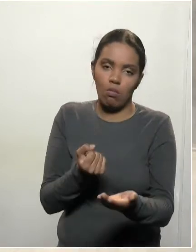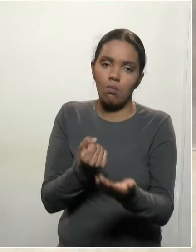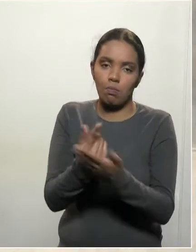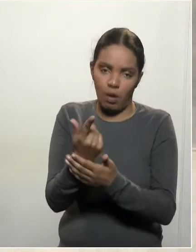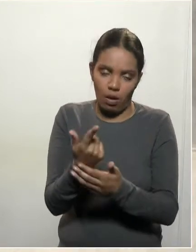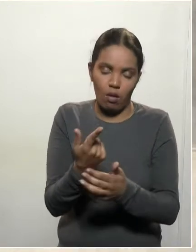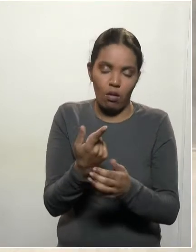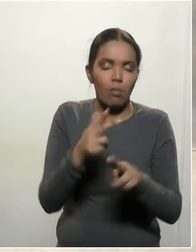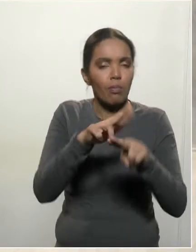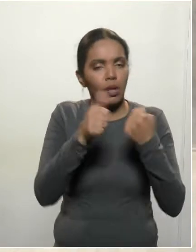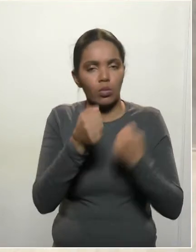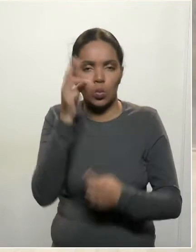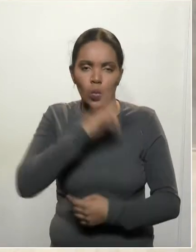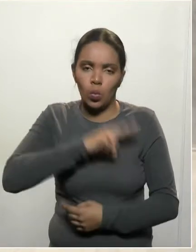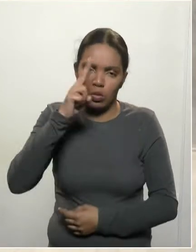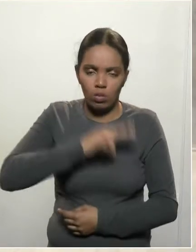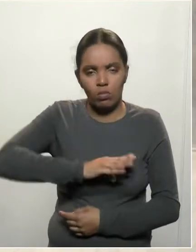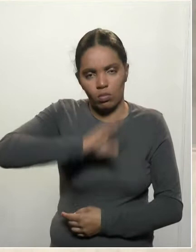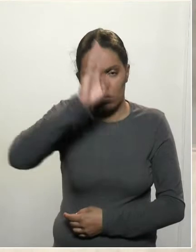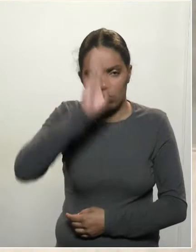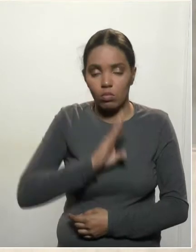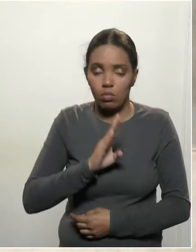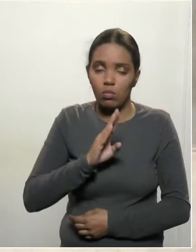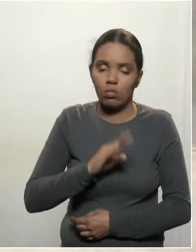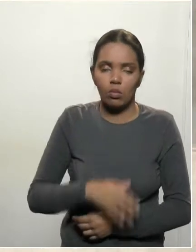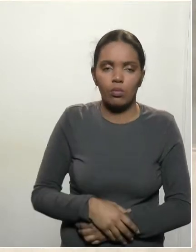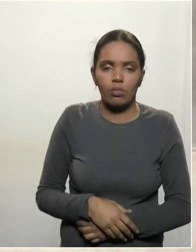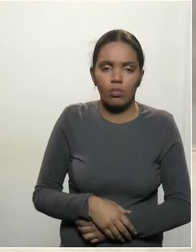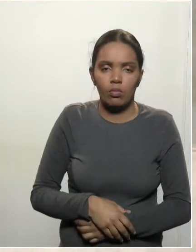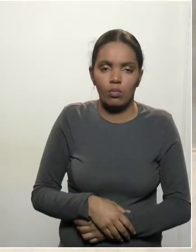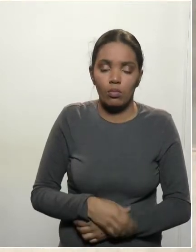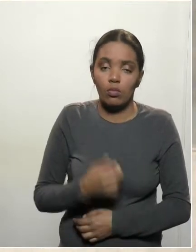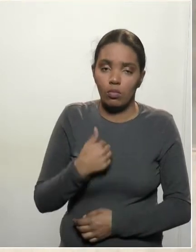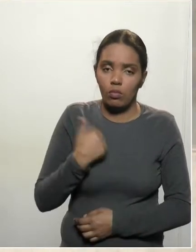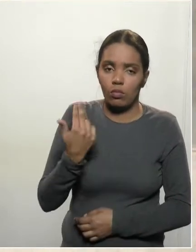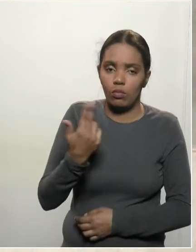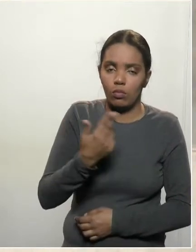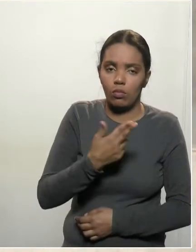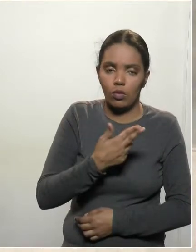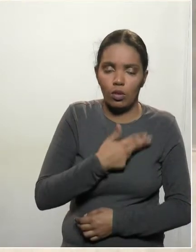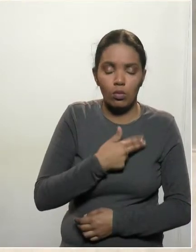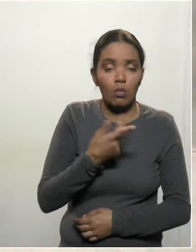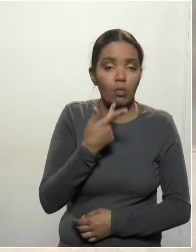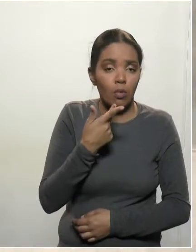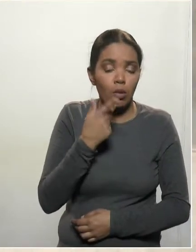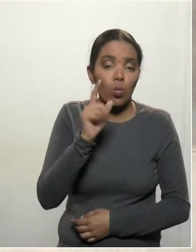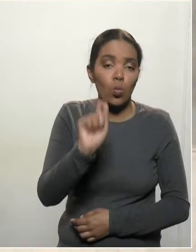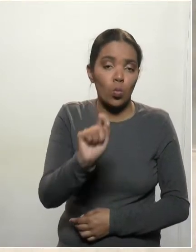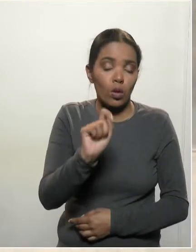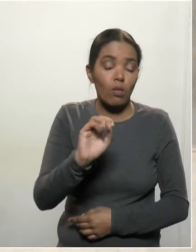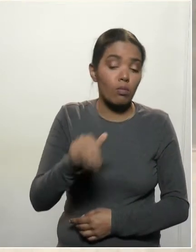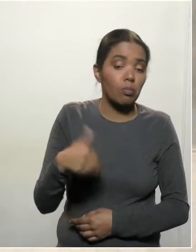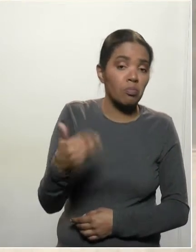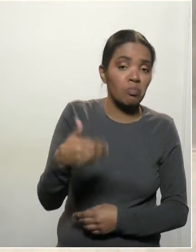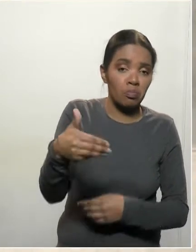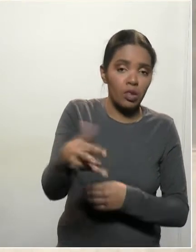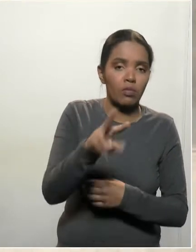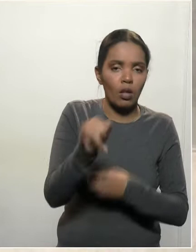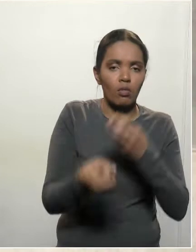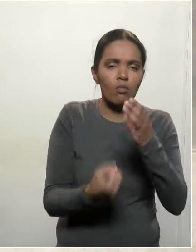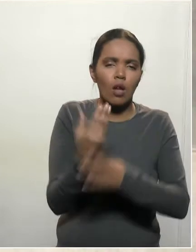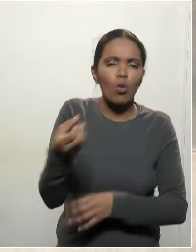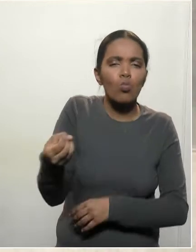à emergência de saúde pública. Informo naturalmente que nós faremos, para os que não conseguiram pagar, um refis mais à frente, logo após a